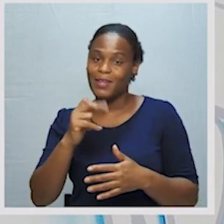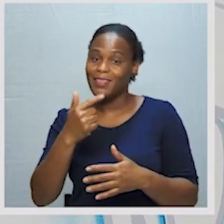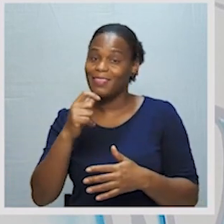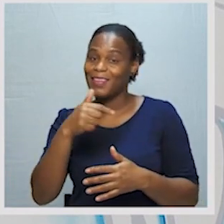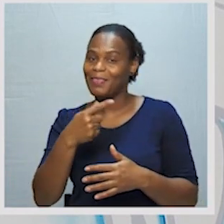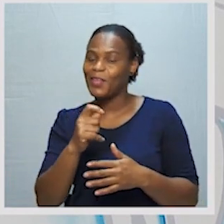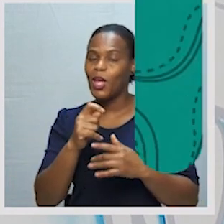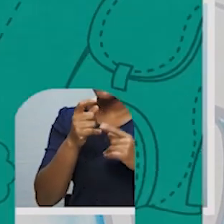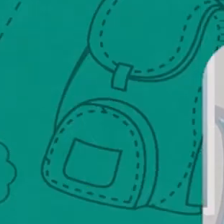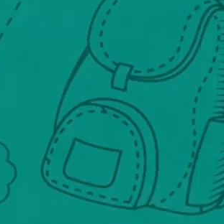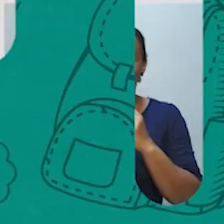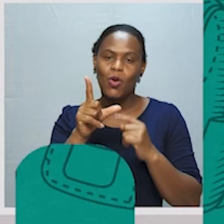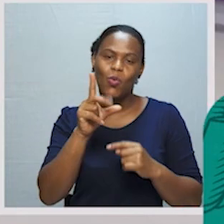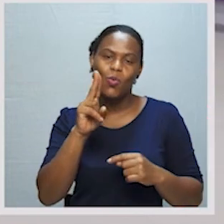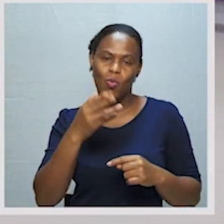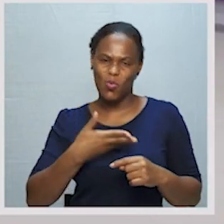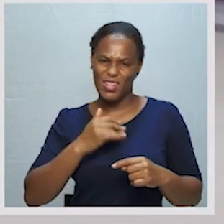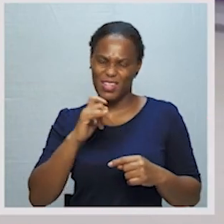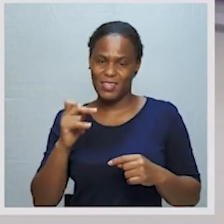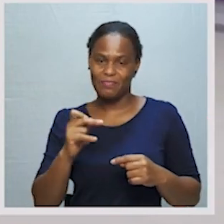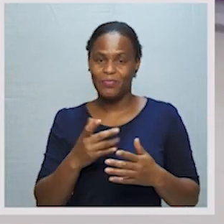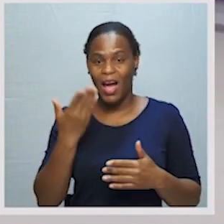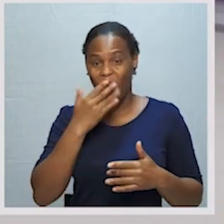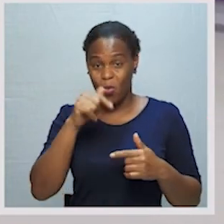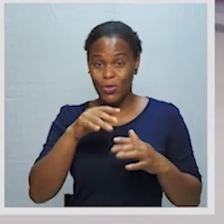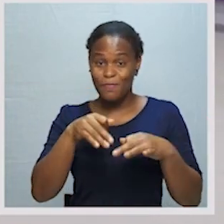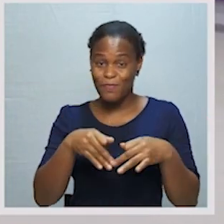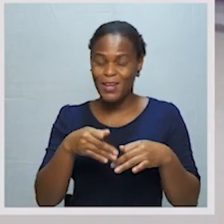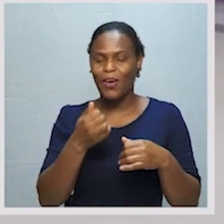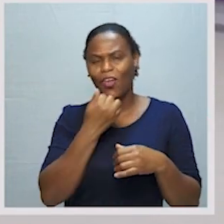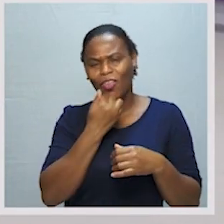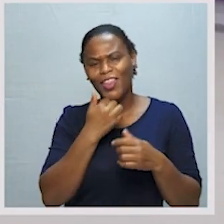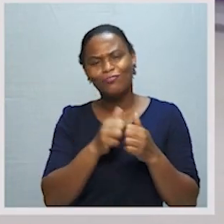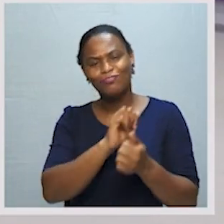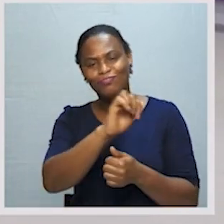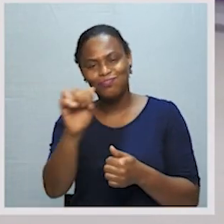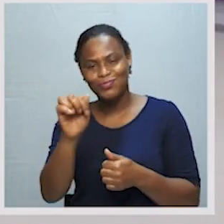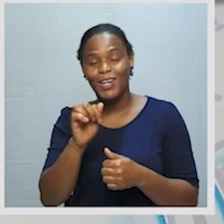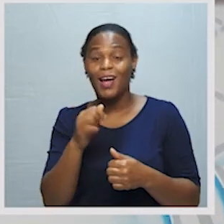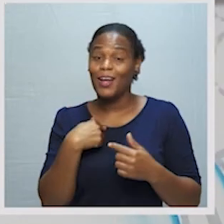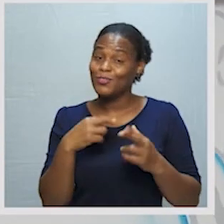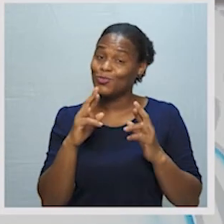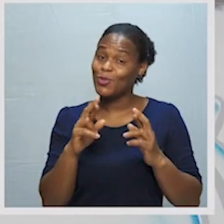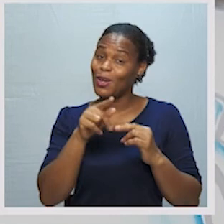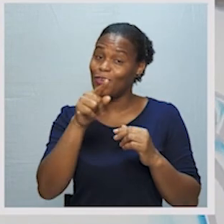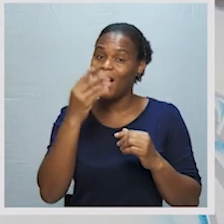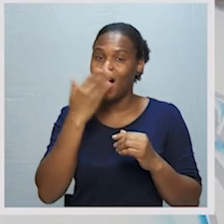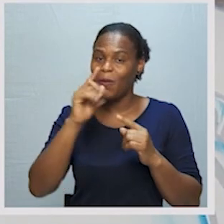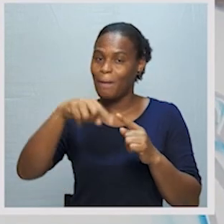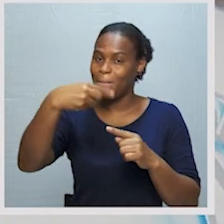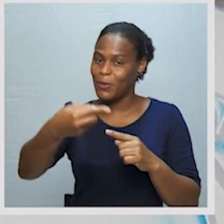vertente lúdica. Vamos terminar a nossa aula de hoje. Foi um prazer estar aqui convosco.